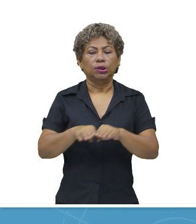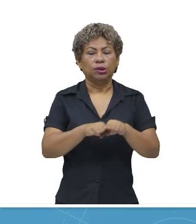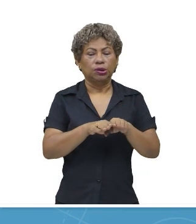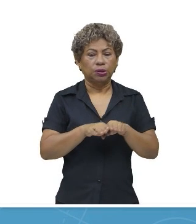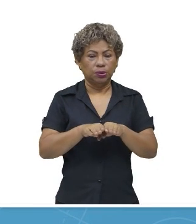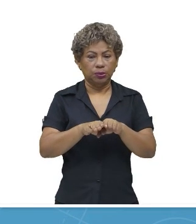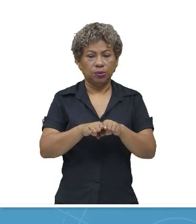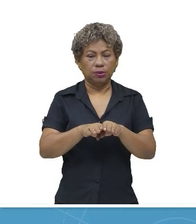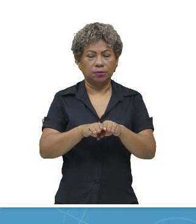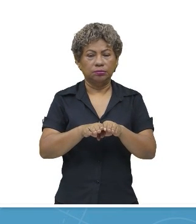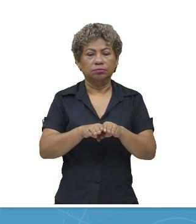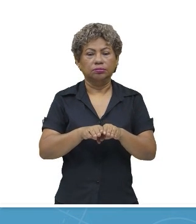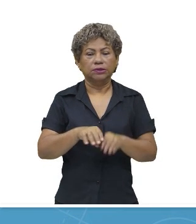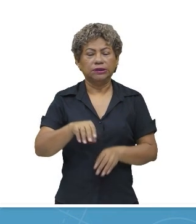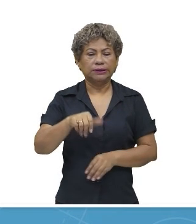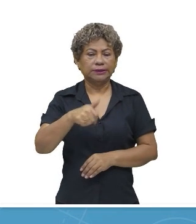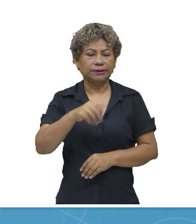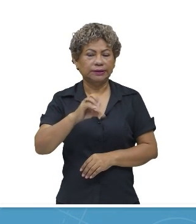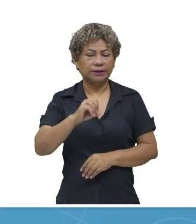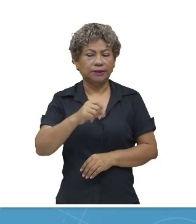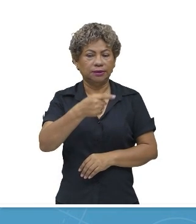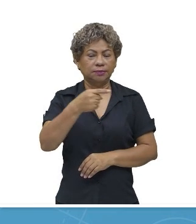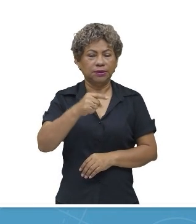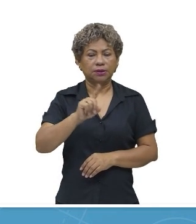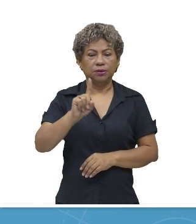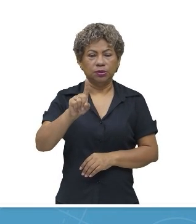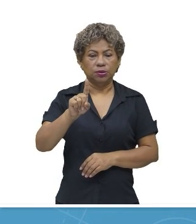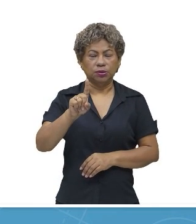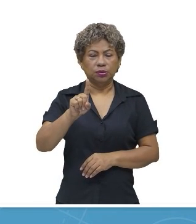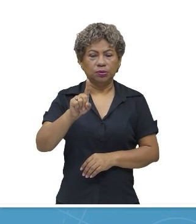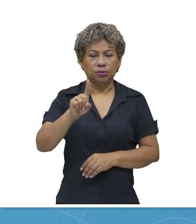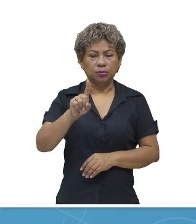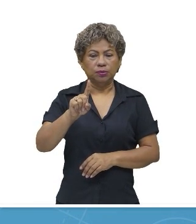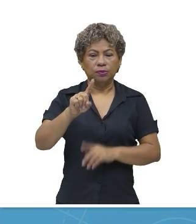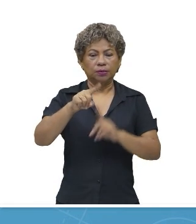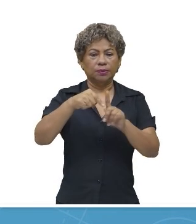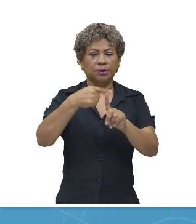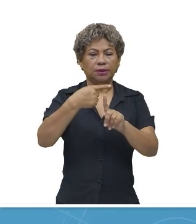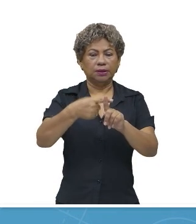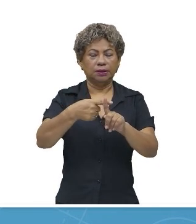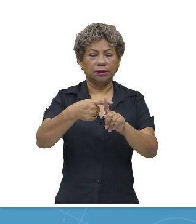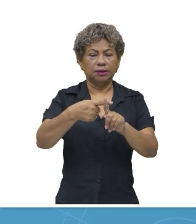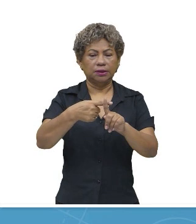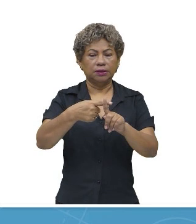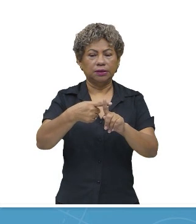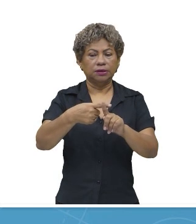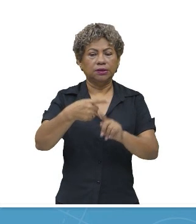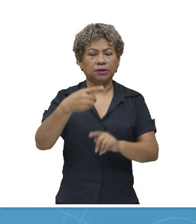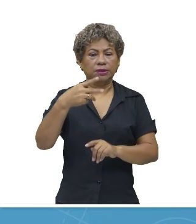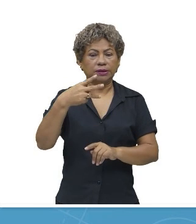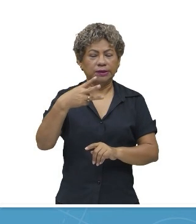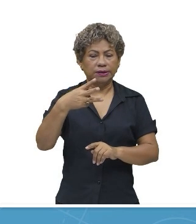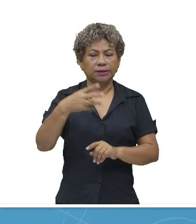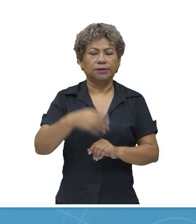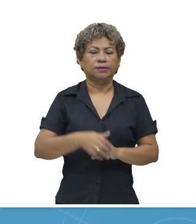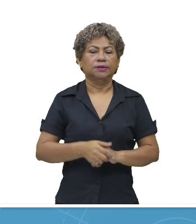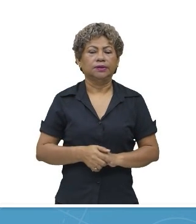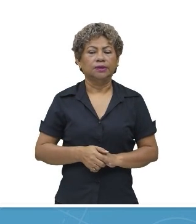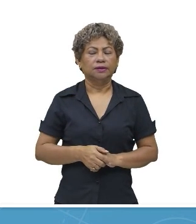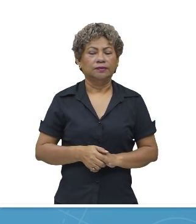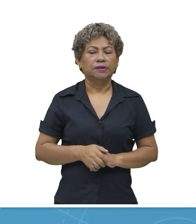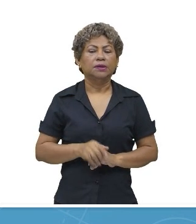sinal, menos com menos é mais. Então, vai ser menos 1 mais 3. E quanto é menos 1 mais